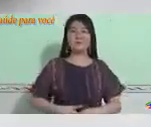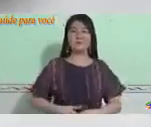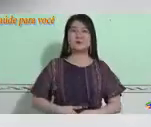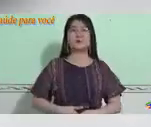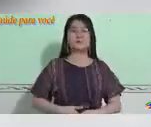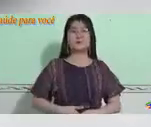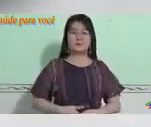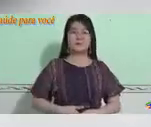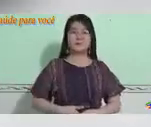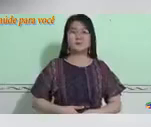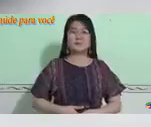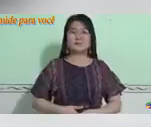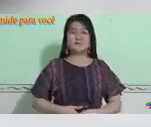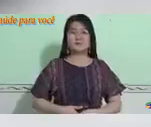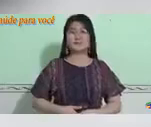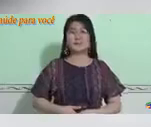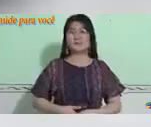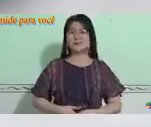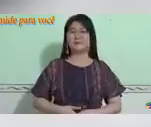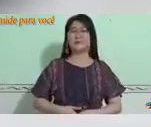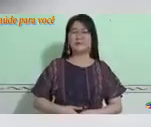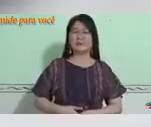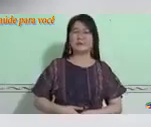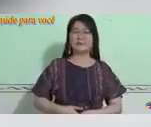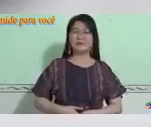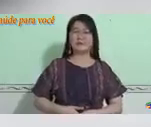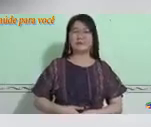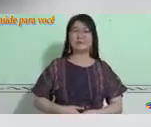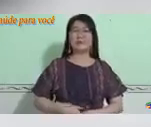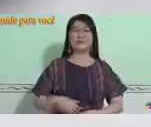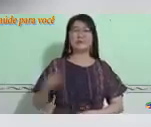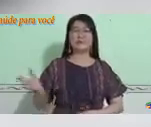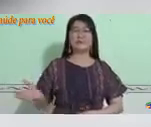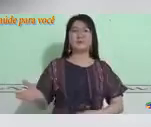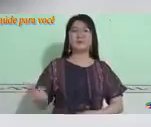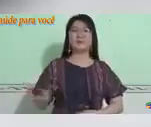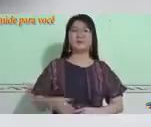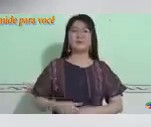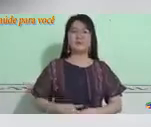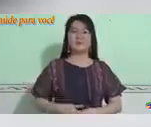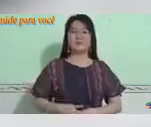ao desenvolvimento de um tipo de câncer, vírgula, chamado de coriocarcinoma gestacional.